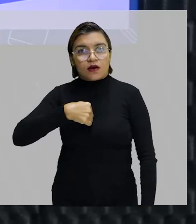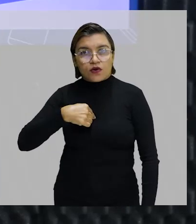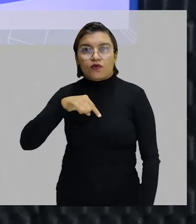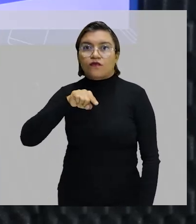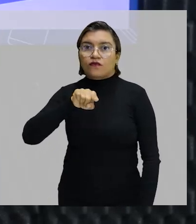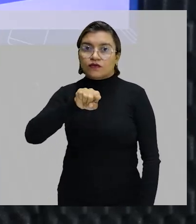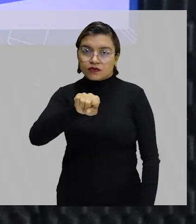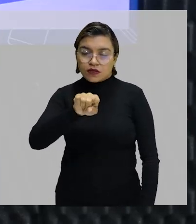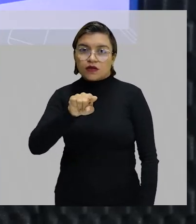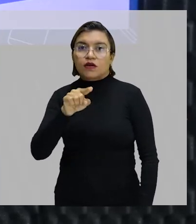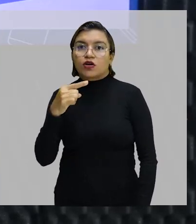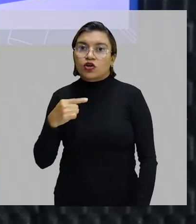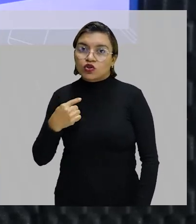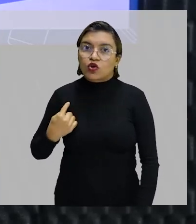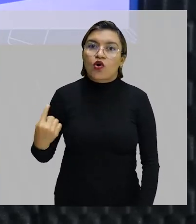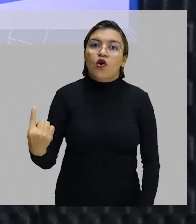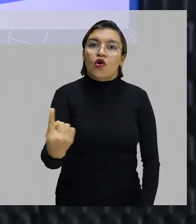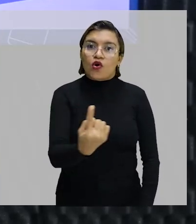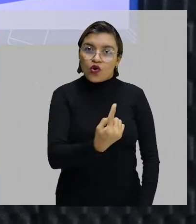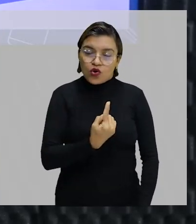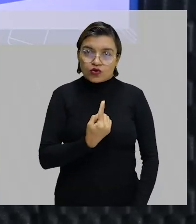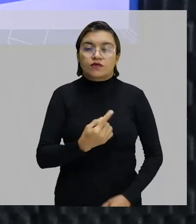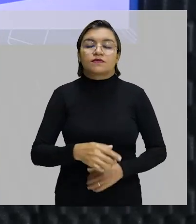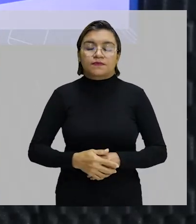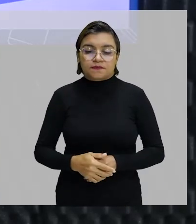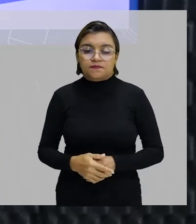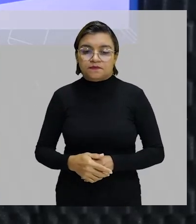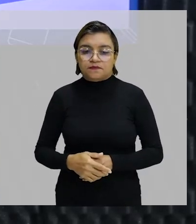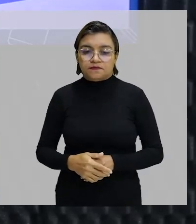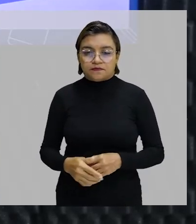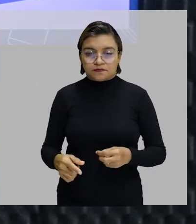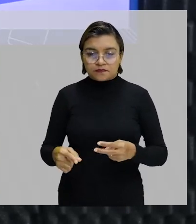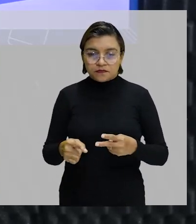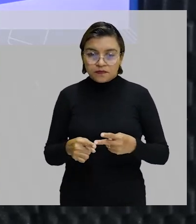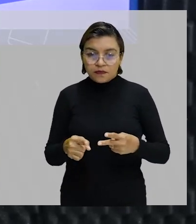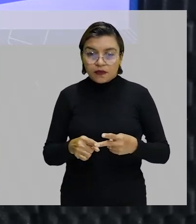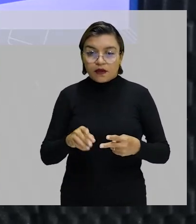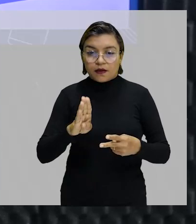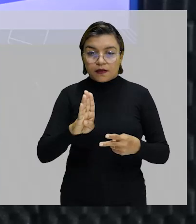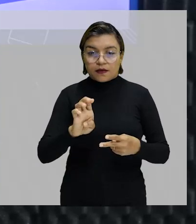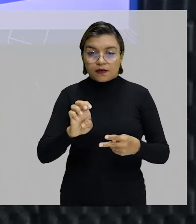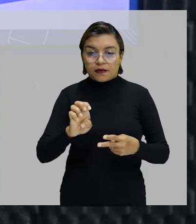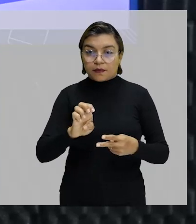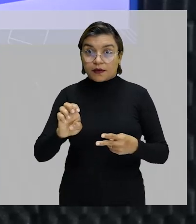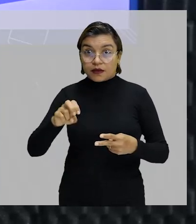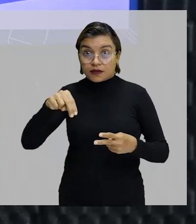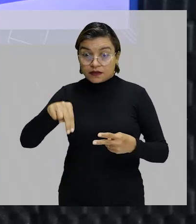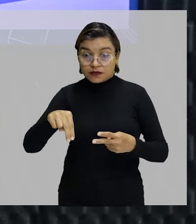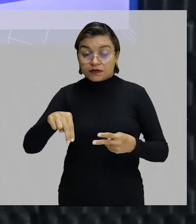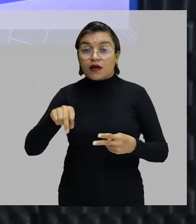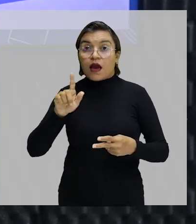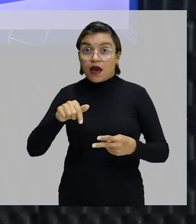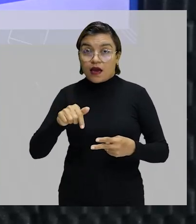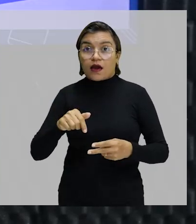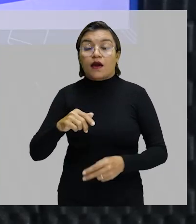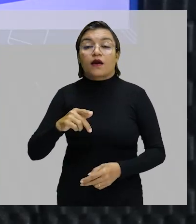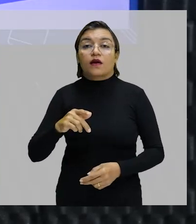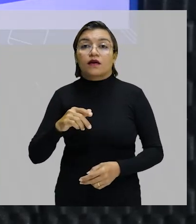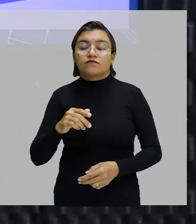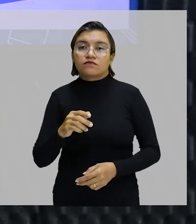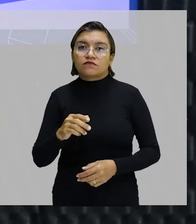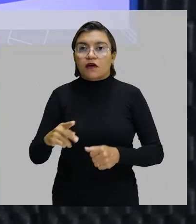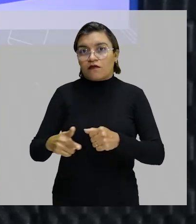ou elas, aí nós vamos usar o have, tá bom? Been, como eu tinha falado, é o particípio do verbo to